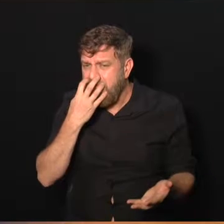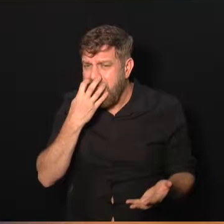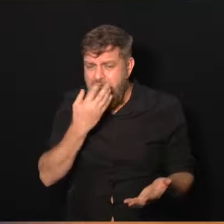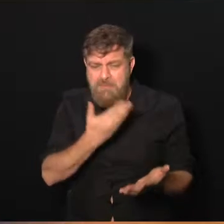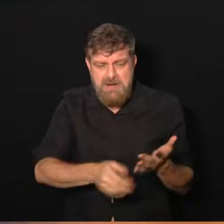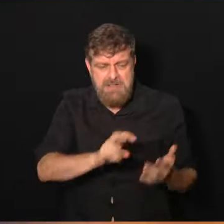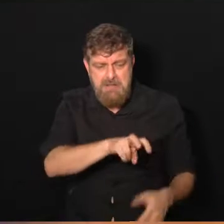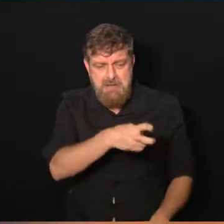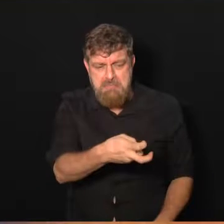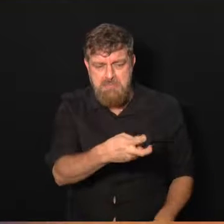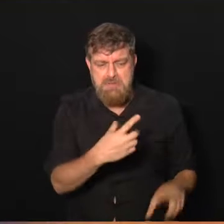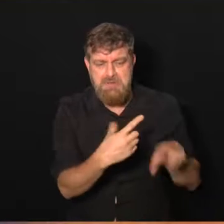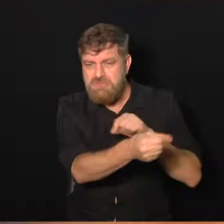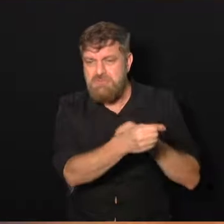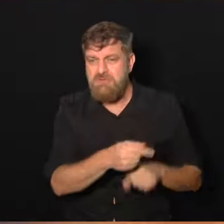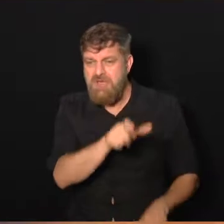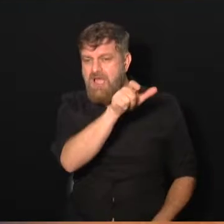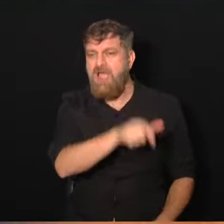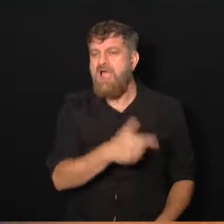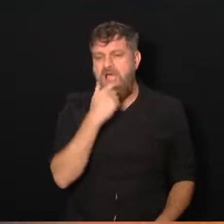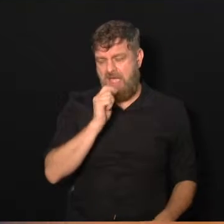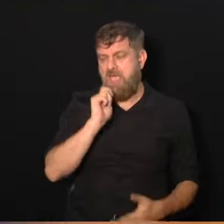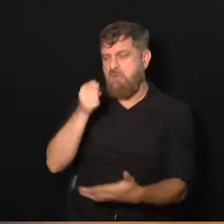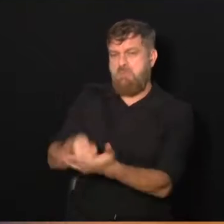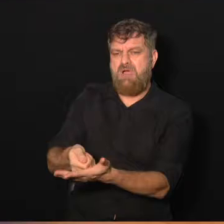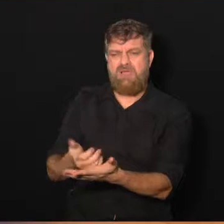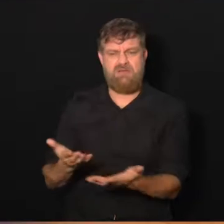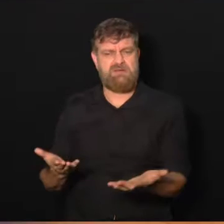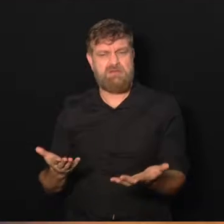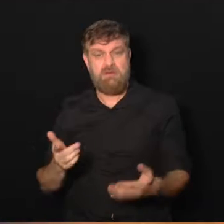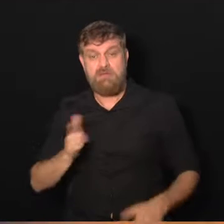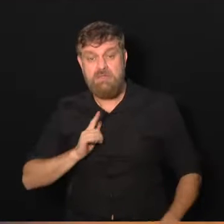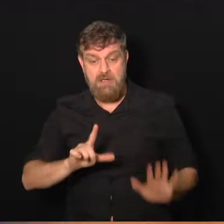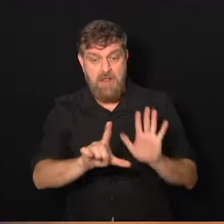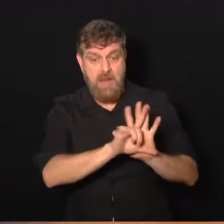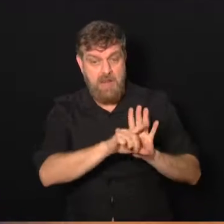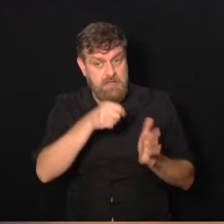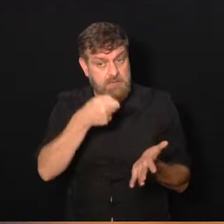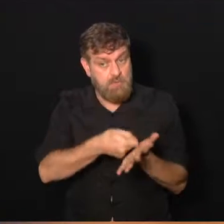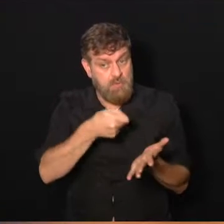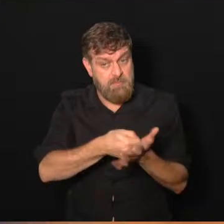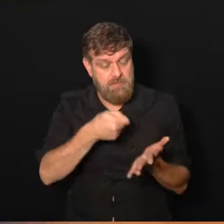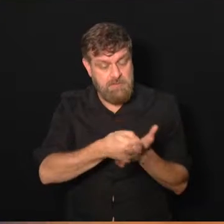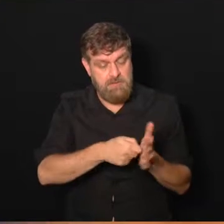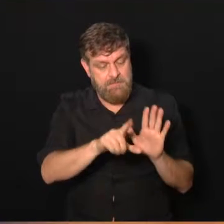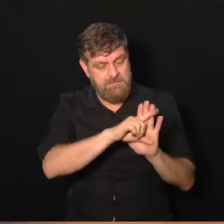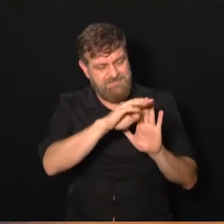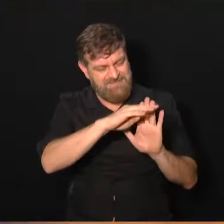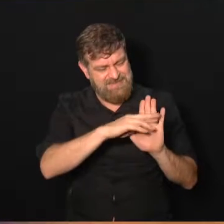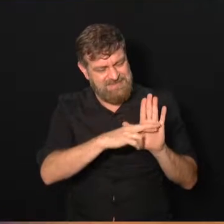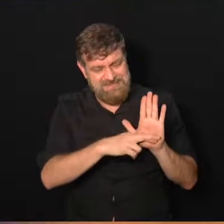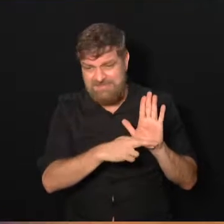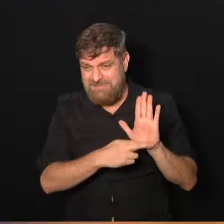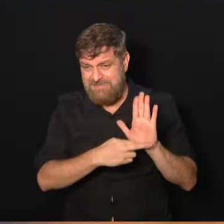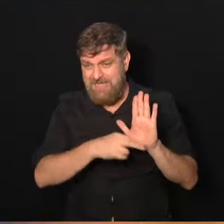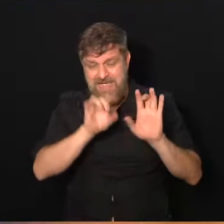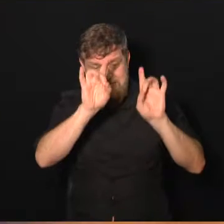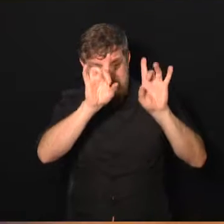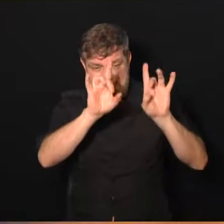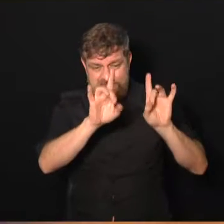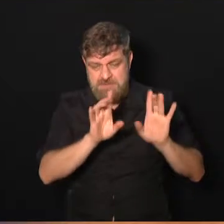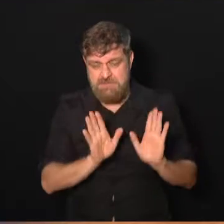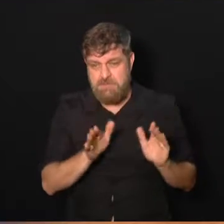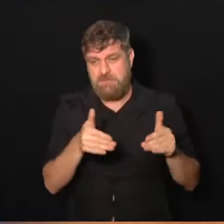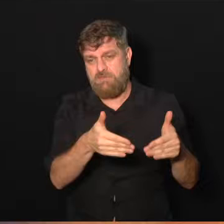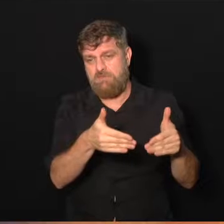nós sabemos que tem que ter uma legislação específica, uma regulamentação específica no